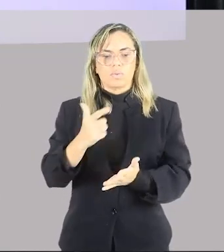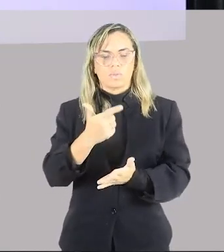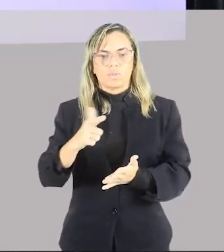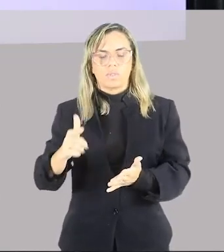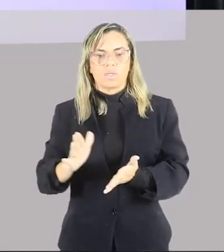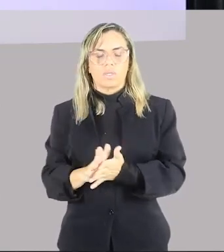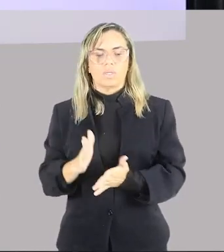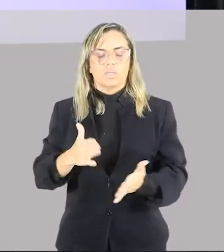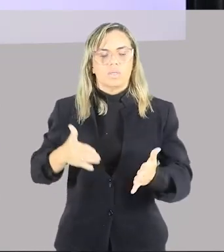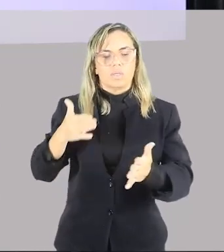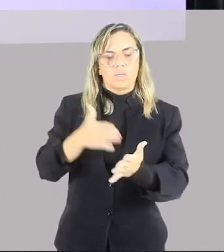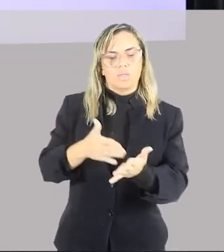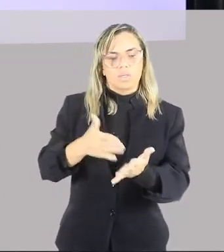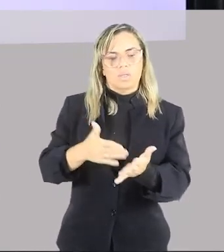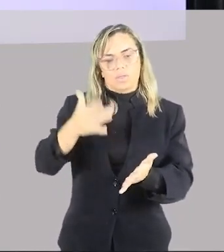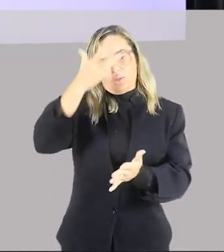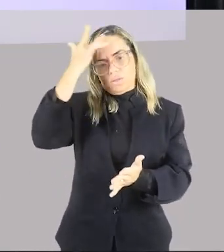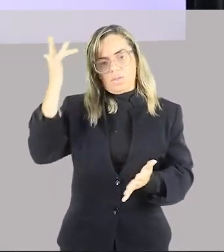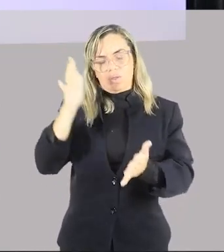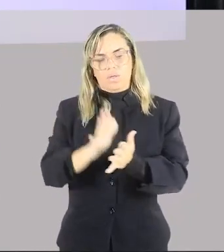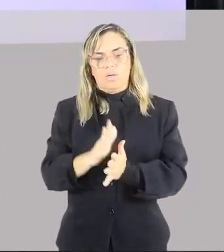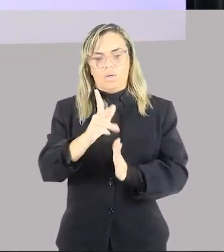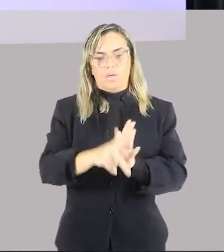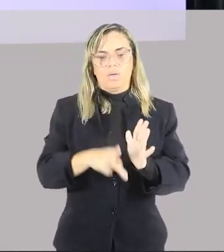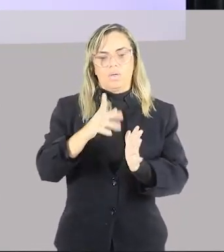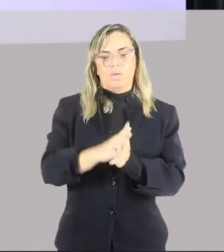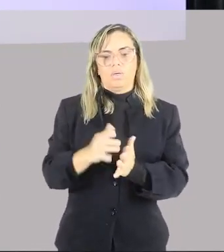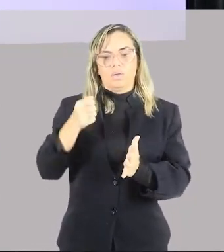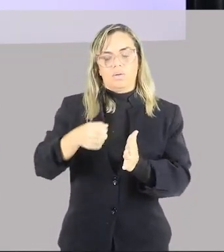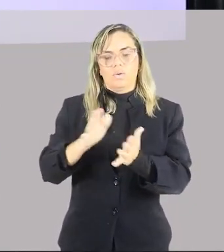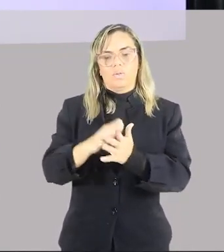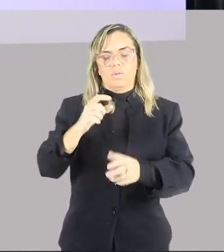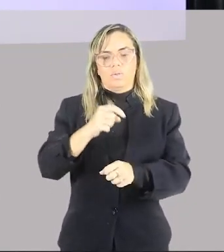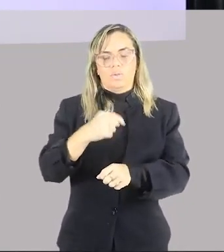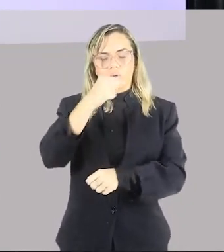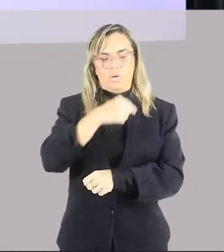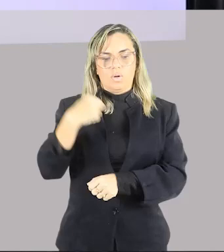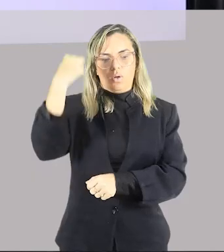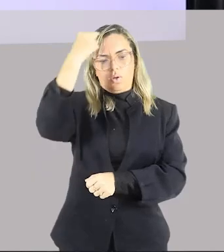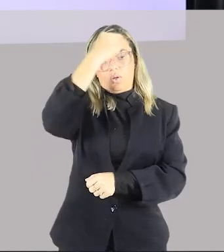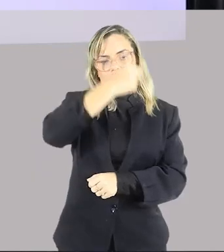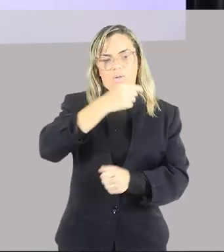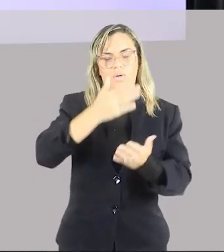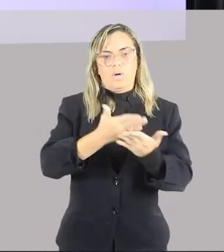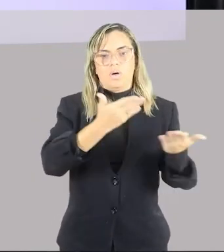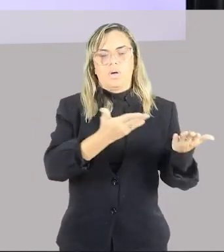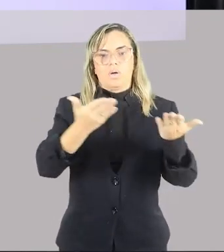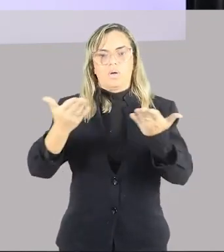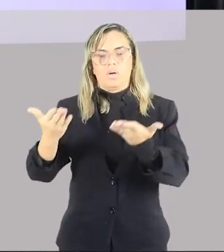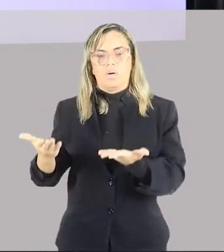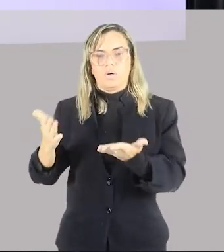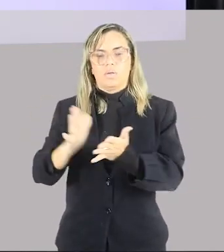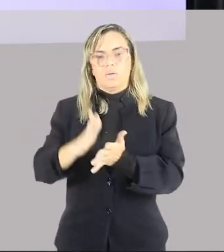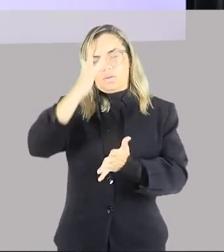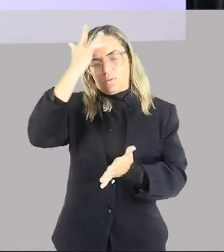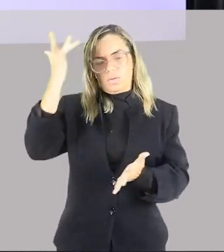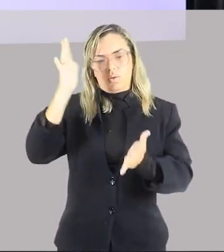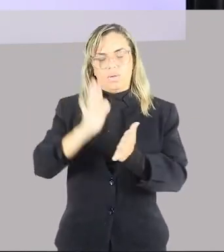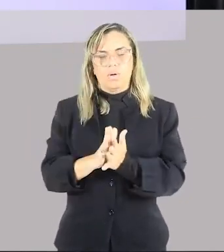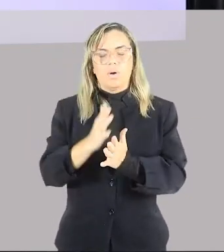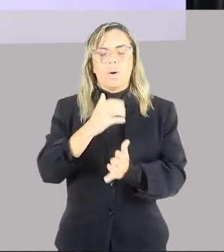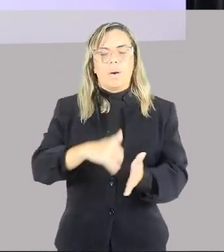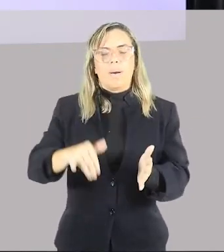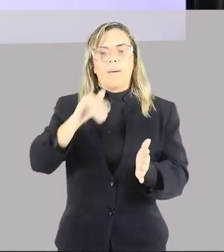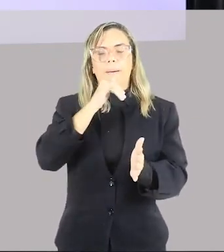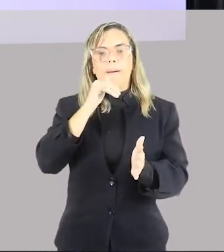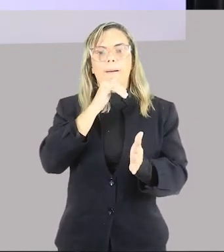a portaria que determina os horários de atendimento ao público. Você quer um atendimento no Detran, por exemplo.